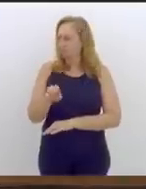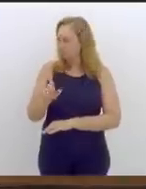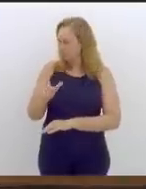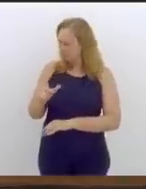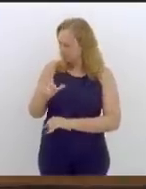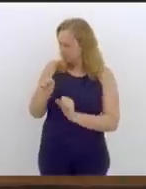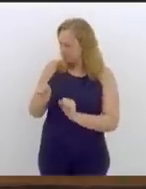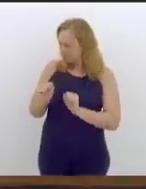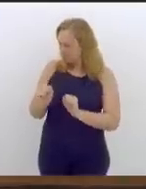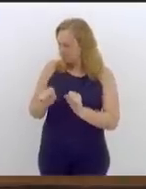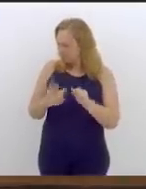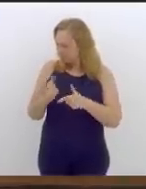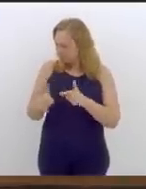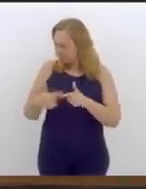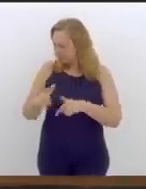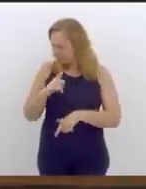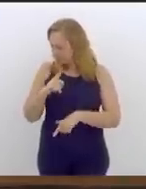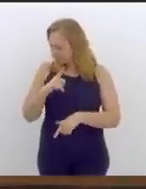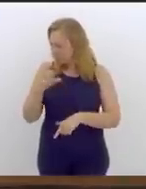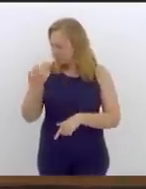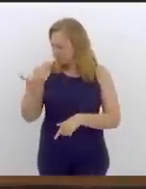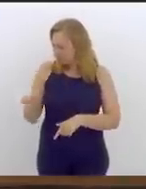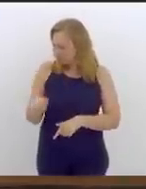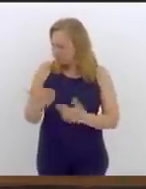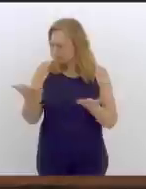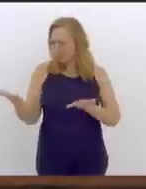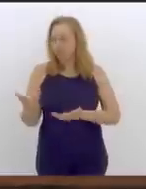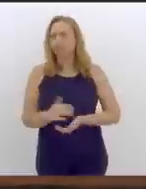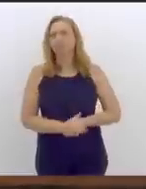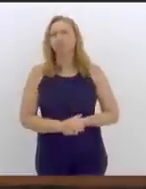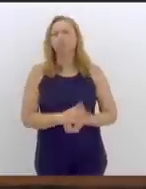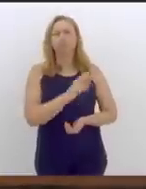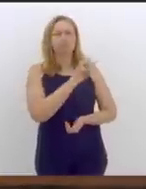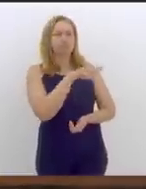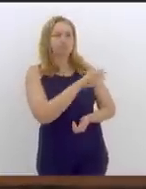Valentim Valentim galbert